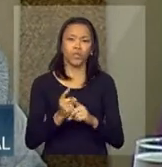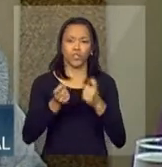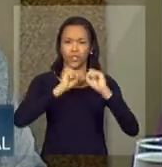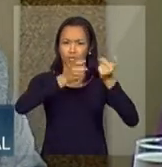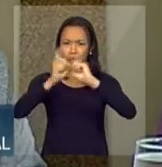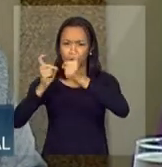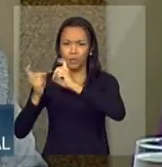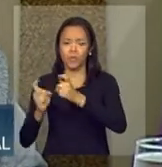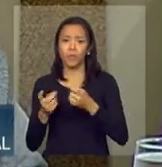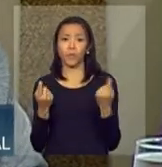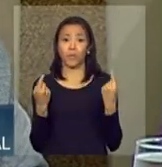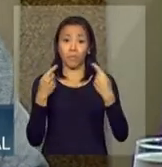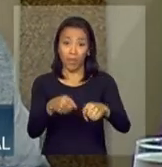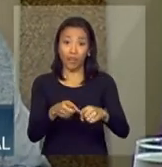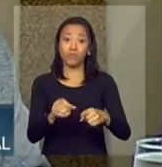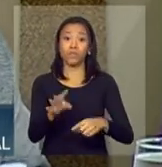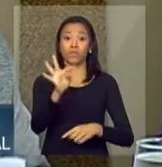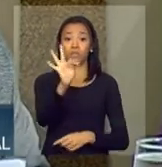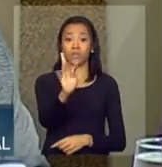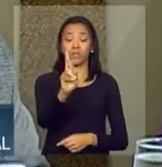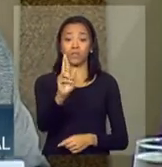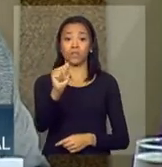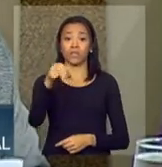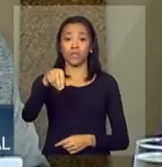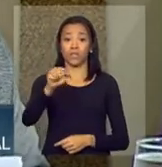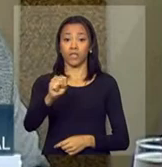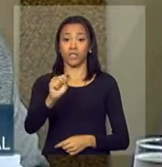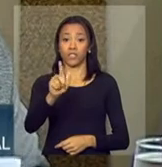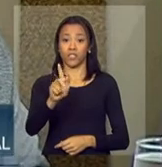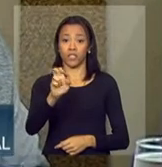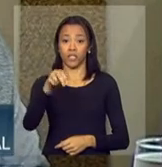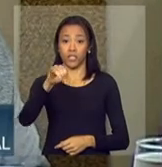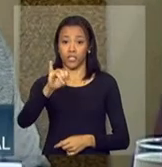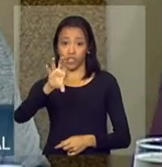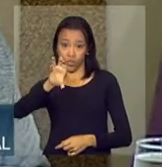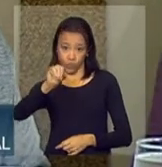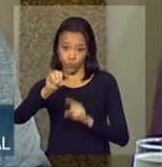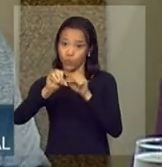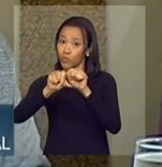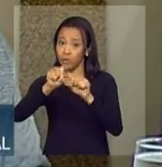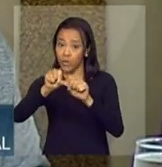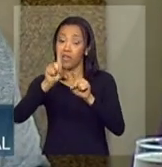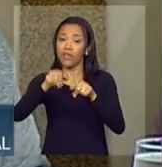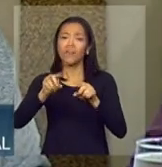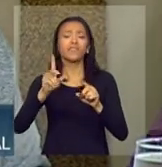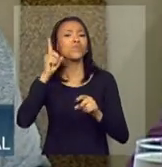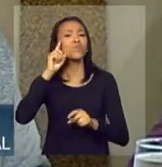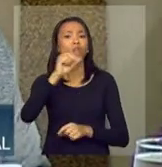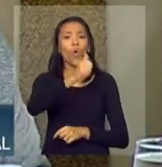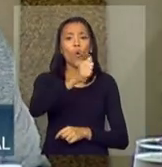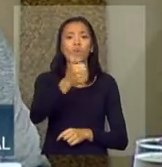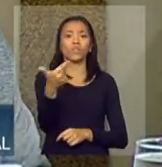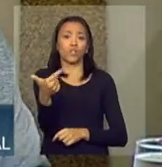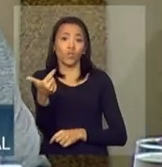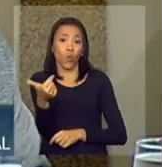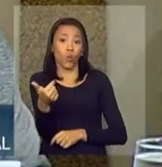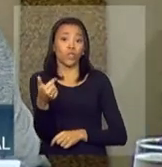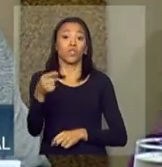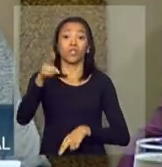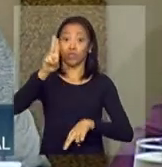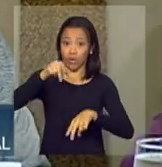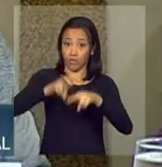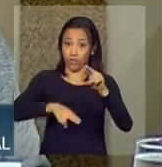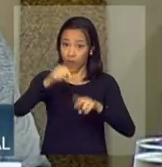na soberania, segurança alimentar e nutricional e direito humano à alimentação, que será nos dias 11 e 12 de julho, aqui em